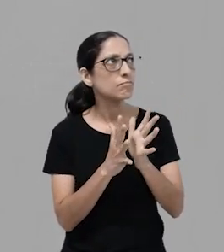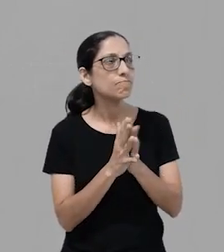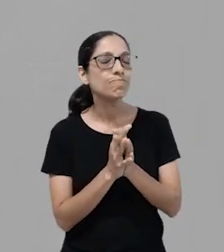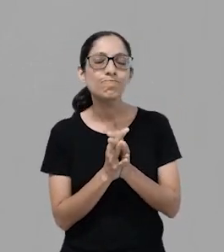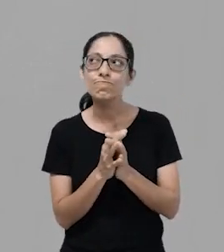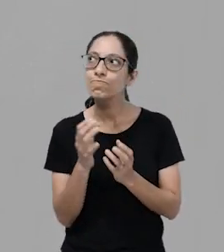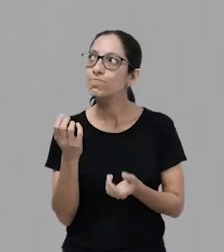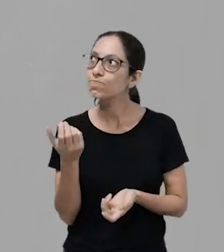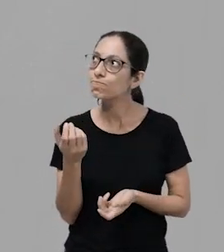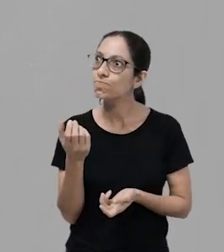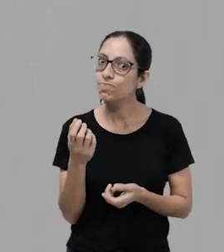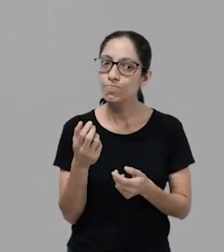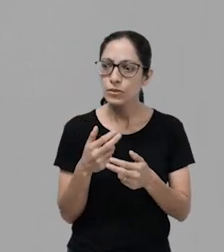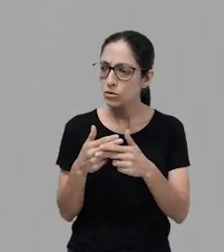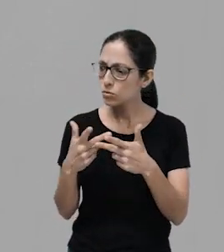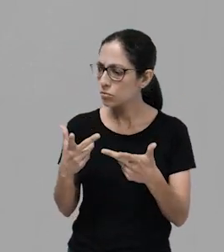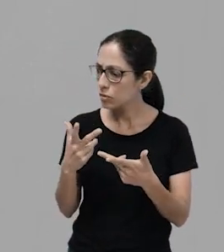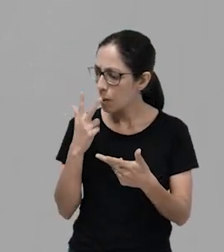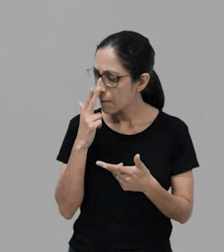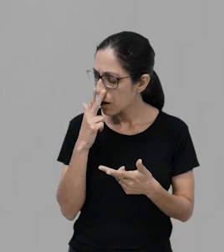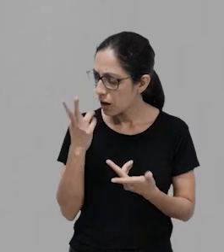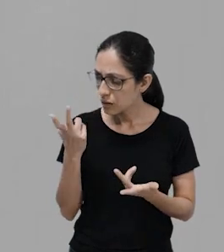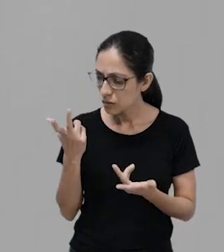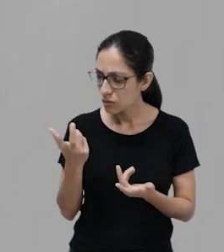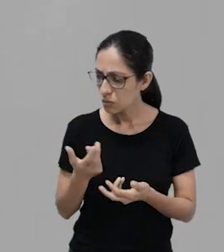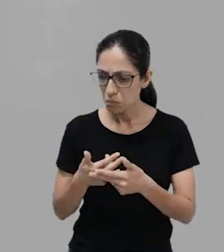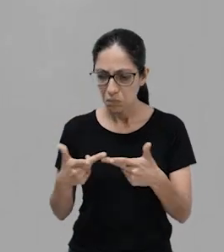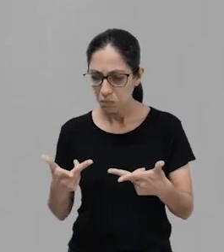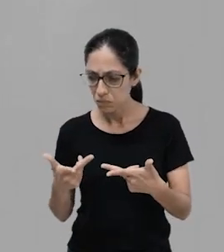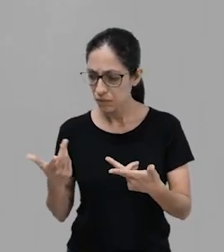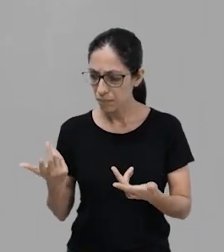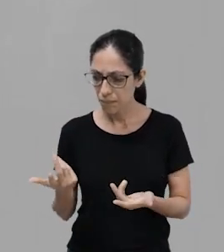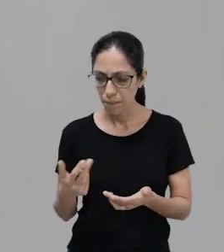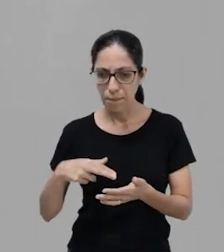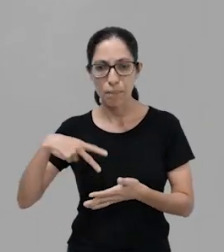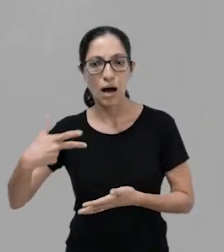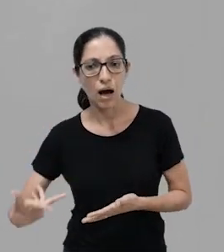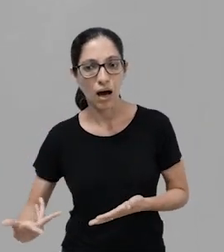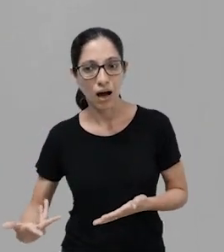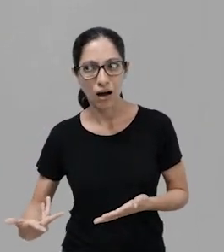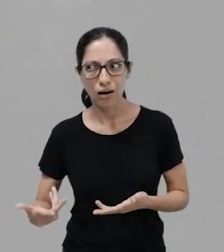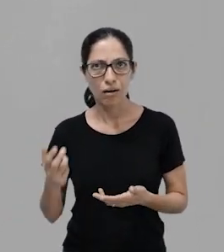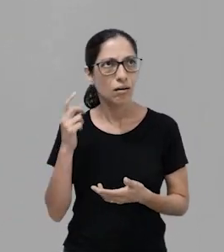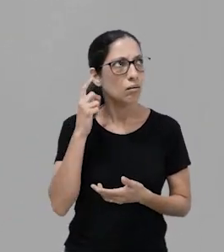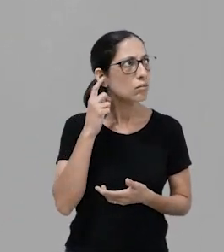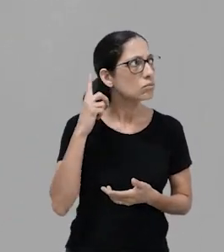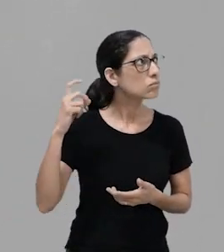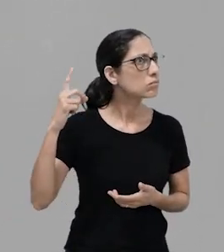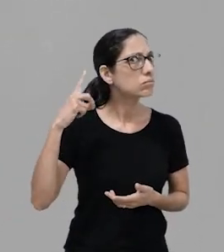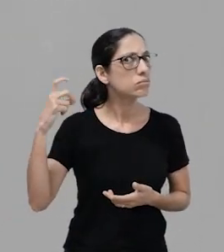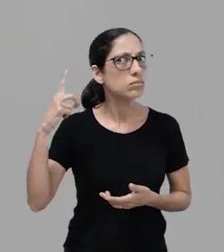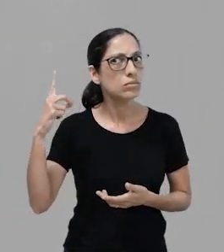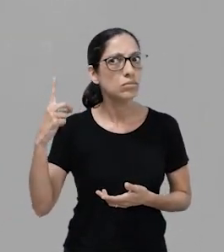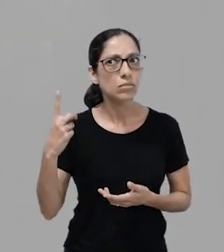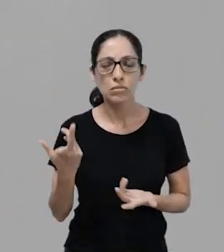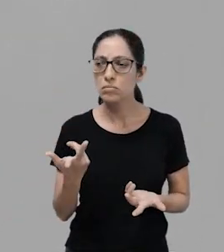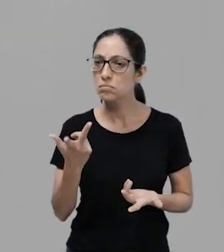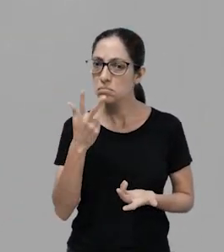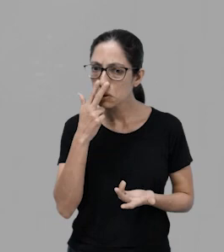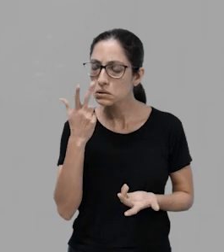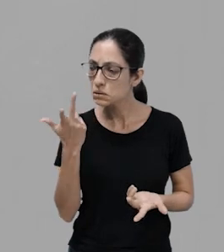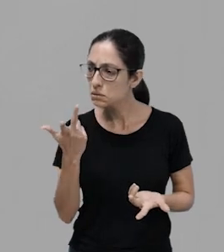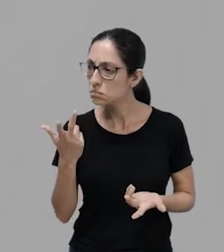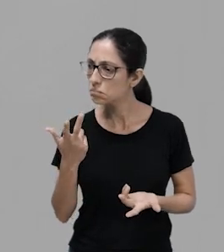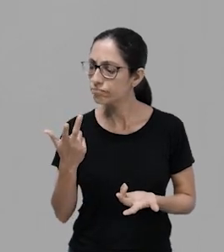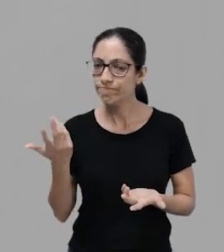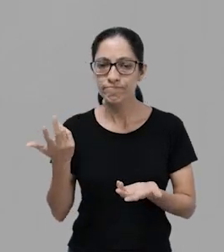alguma coisa caiu. Tá? Que coisa? Não sei o que é que foi, mas eu ouvi um barulho e alguma coisa